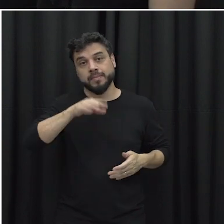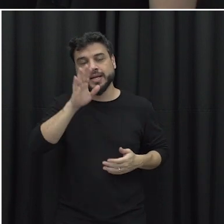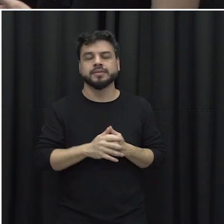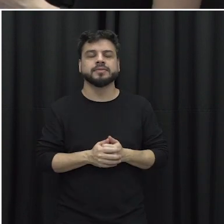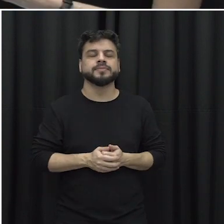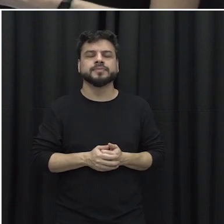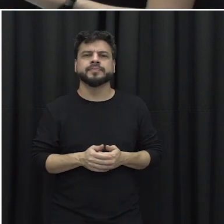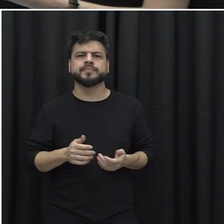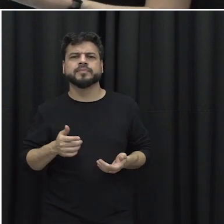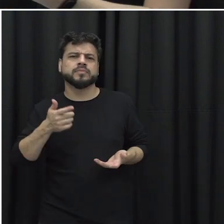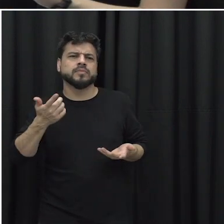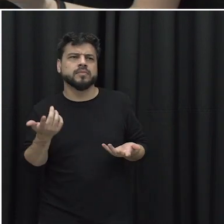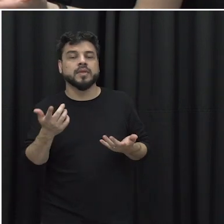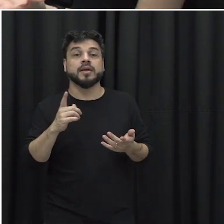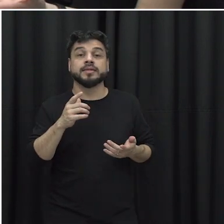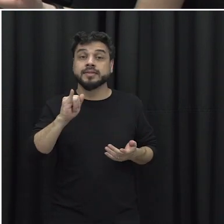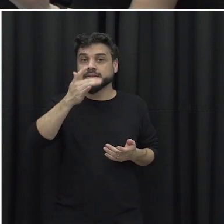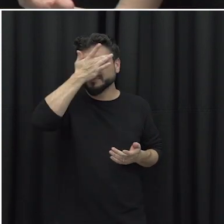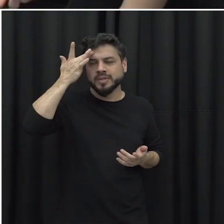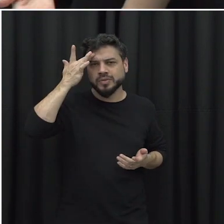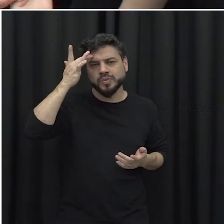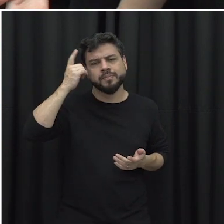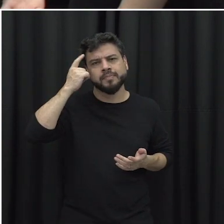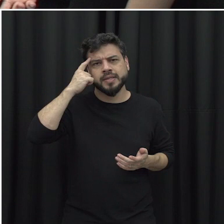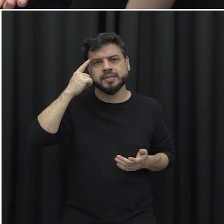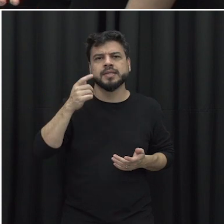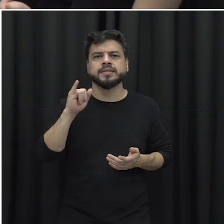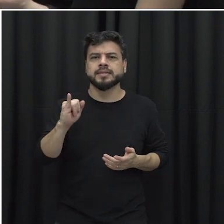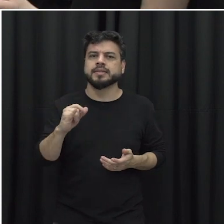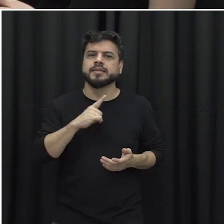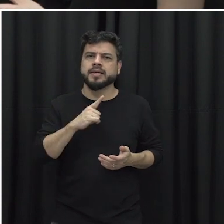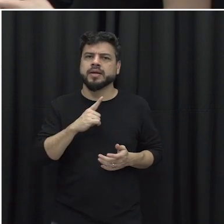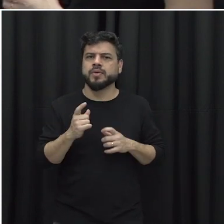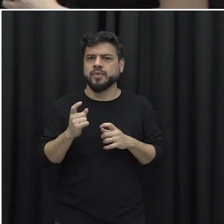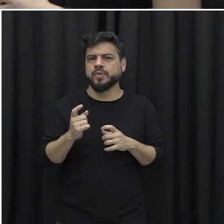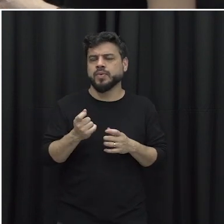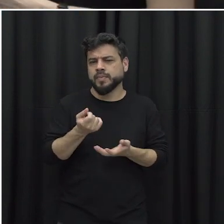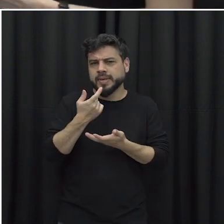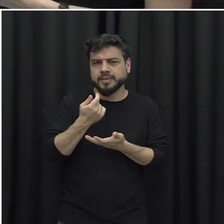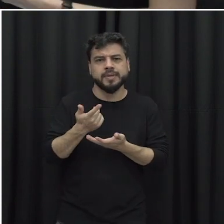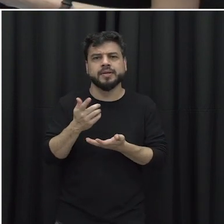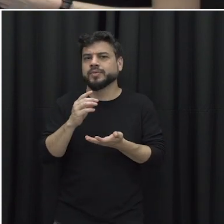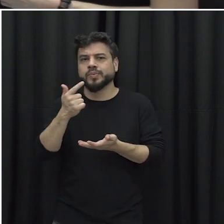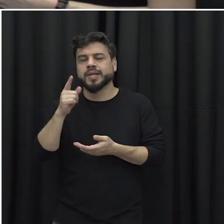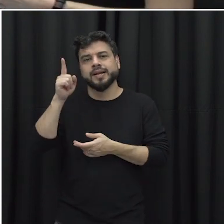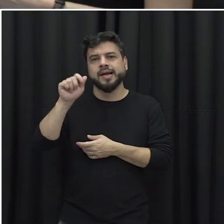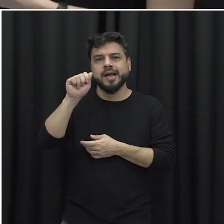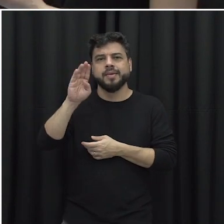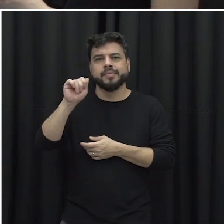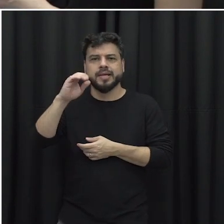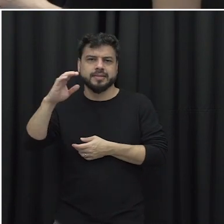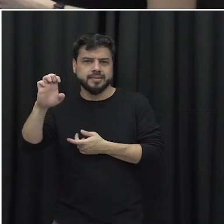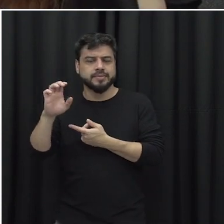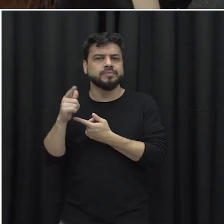ele optar, né, ou se ele tiver um medicamento que não esteja disponível na Abrace e ele for importar, também é outro caminho, né? Ele